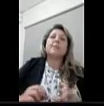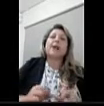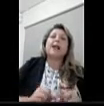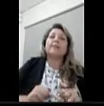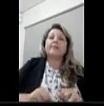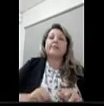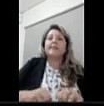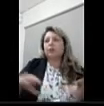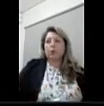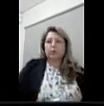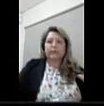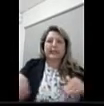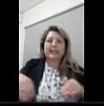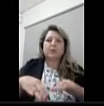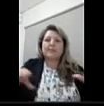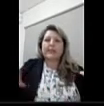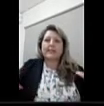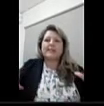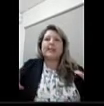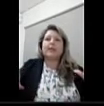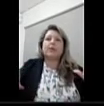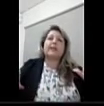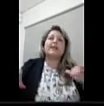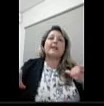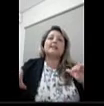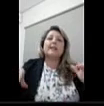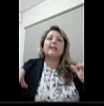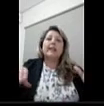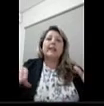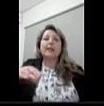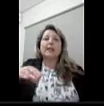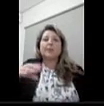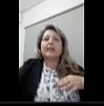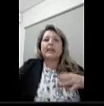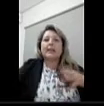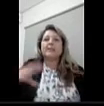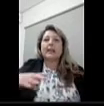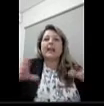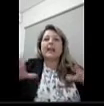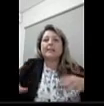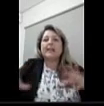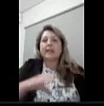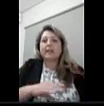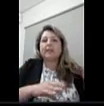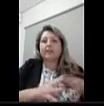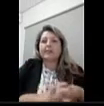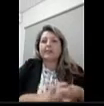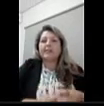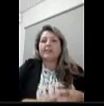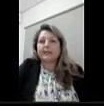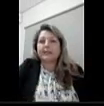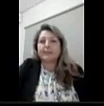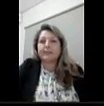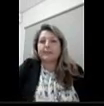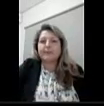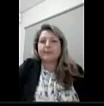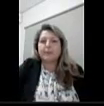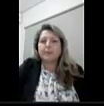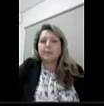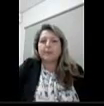palavras dentro do contexto, às vezes, que ela conhece que ela poderia usar essa regra que foi ensinada.